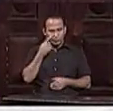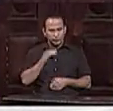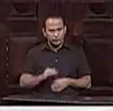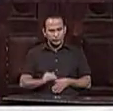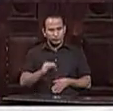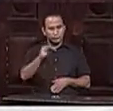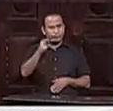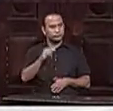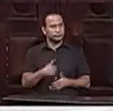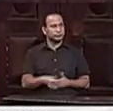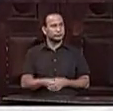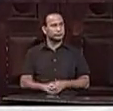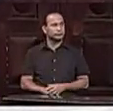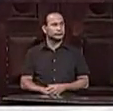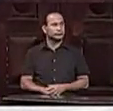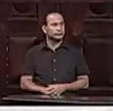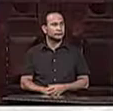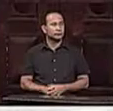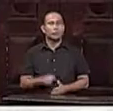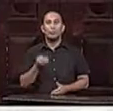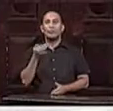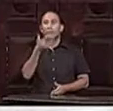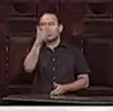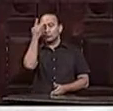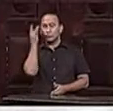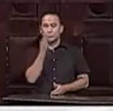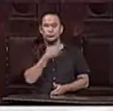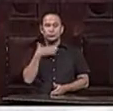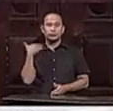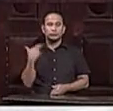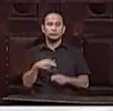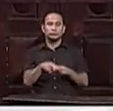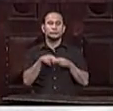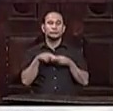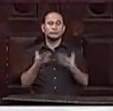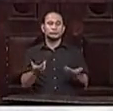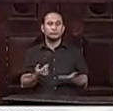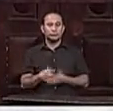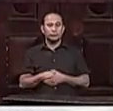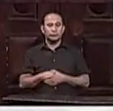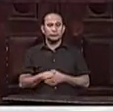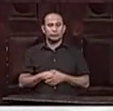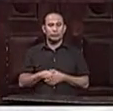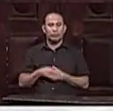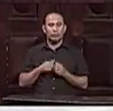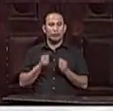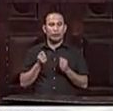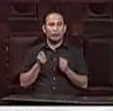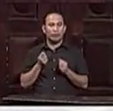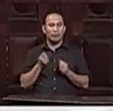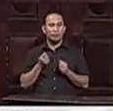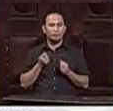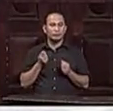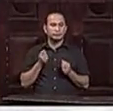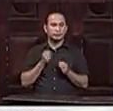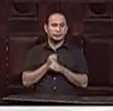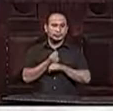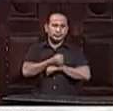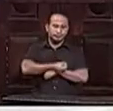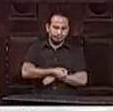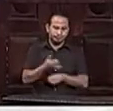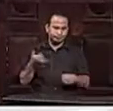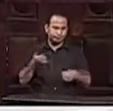vi crescer isso aí, é do meu tempo, quantas pessoas morriam em função da exploração do petróleo. Mas, mesmo